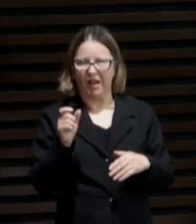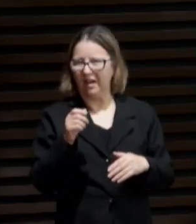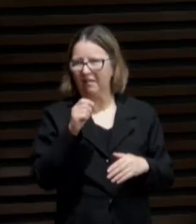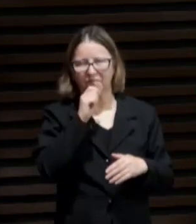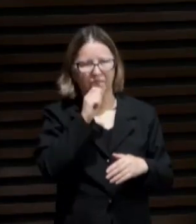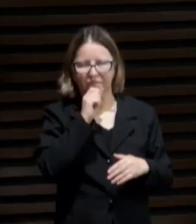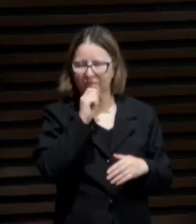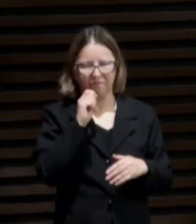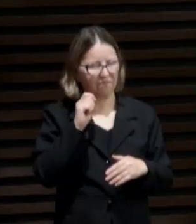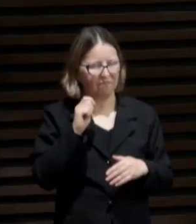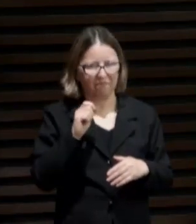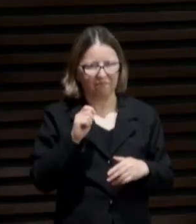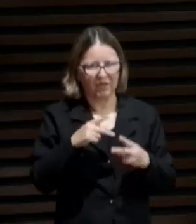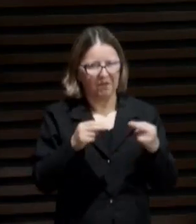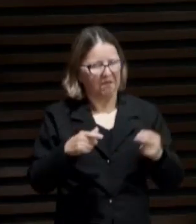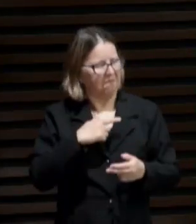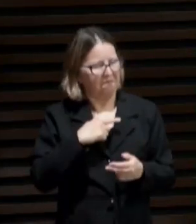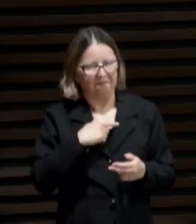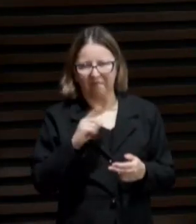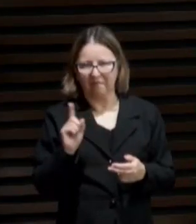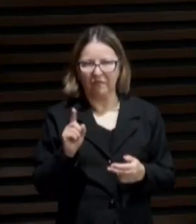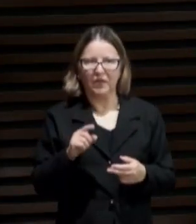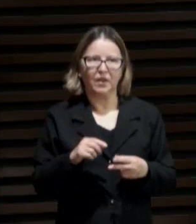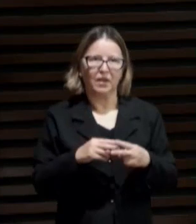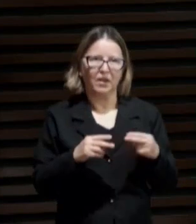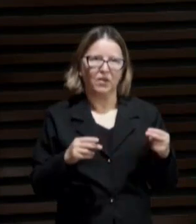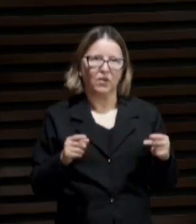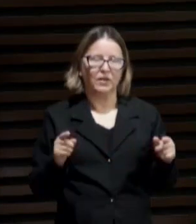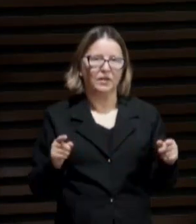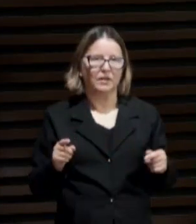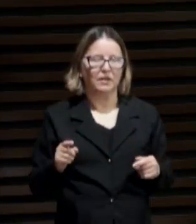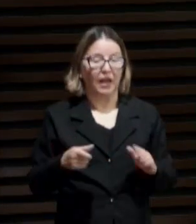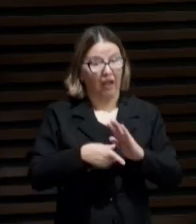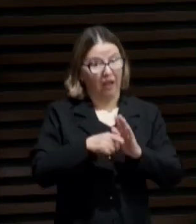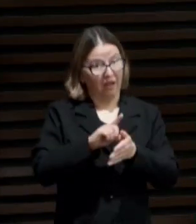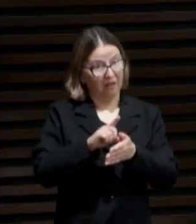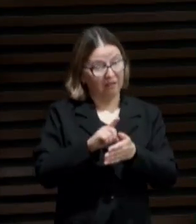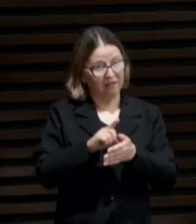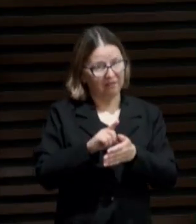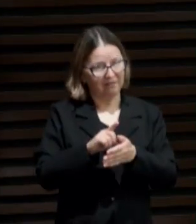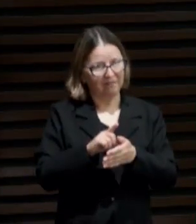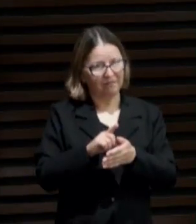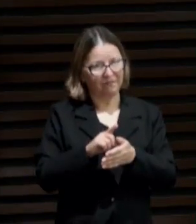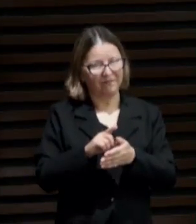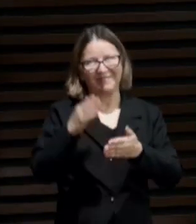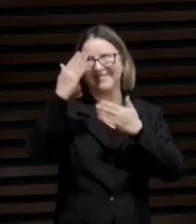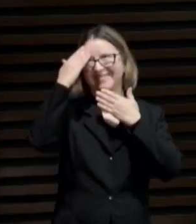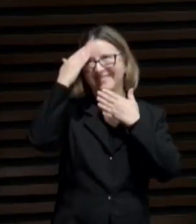ou chocarrices, coisas essas inconvenientes, antes, pelo contrário, ações